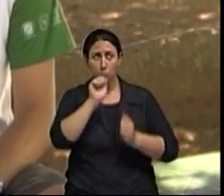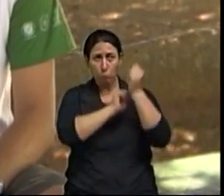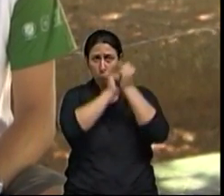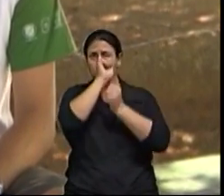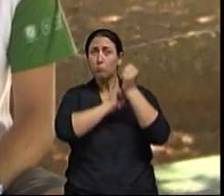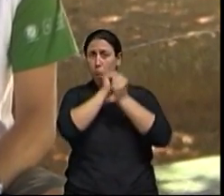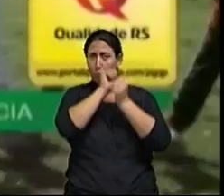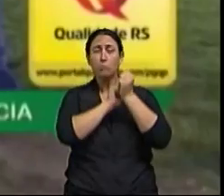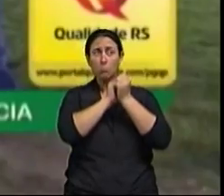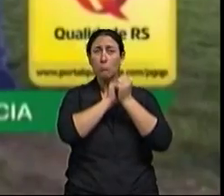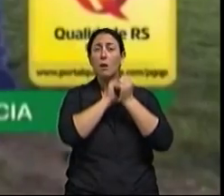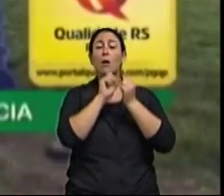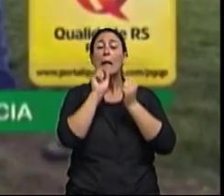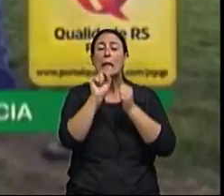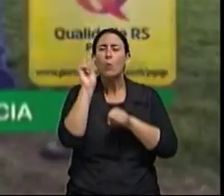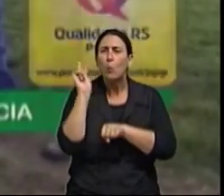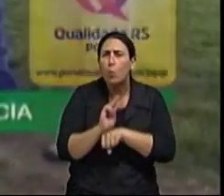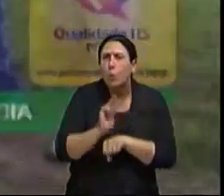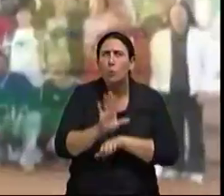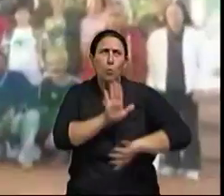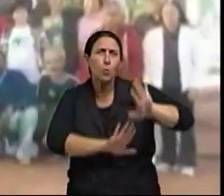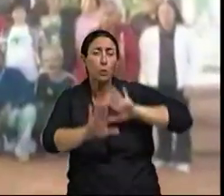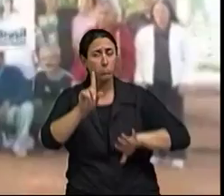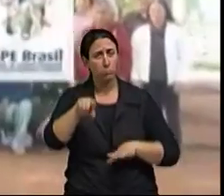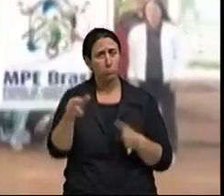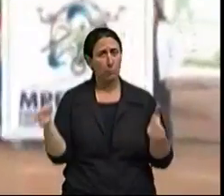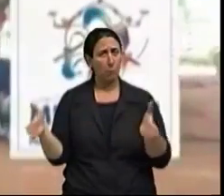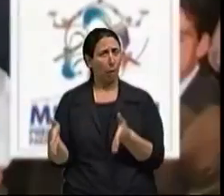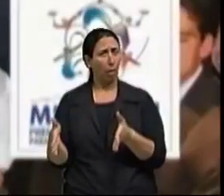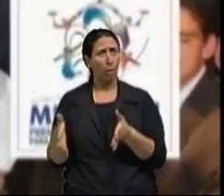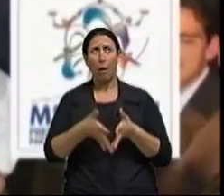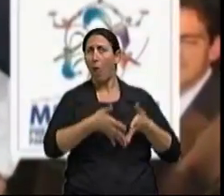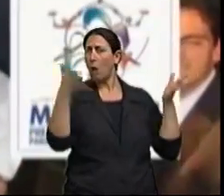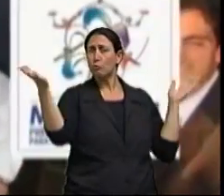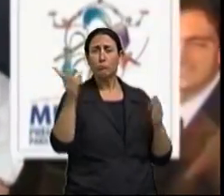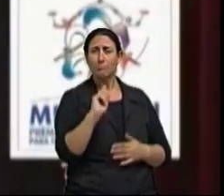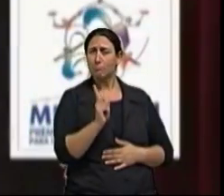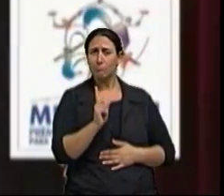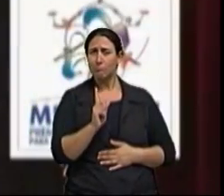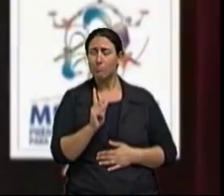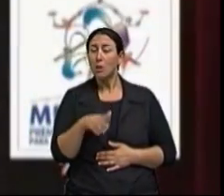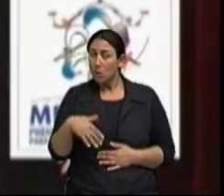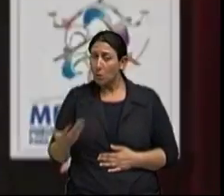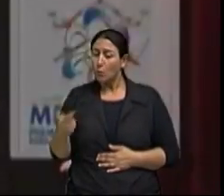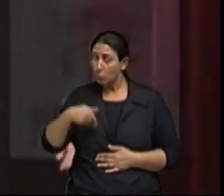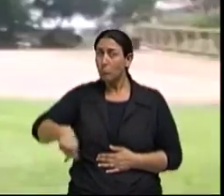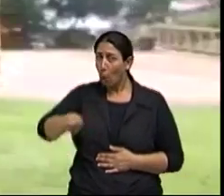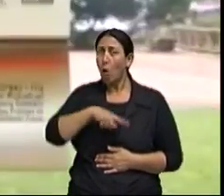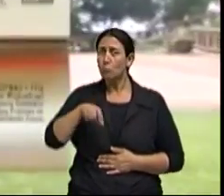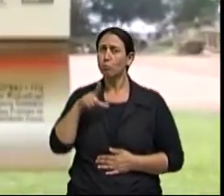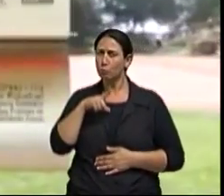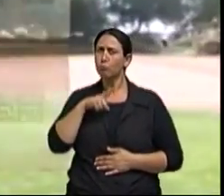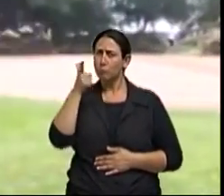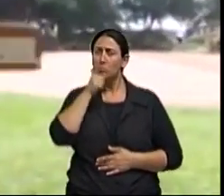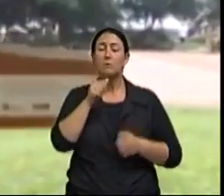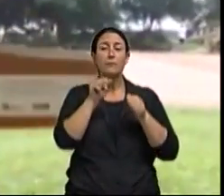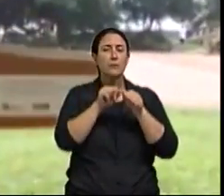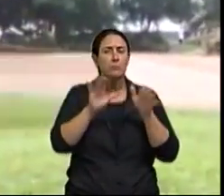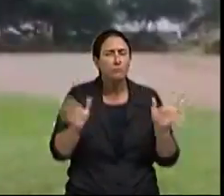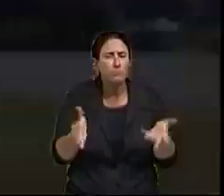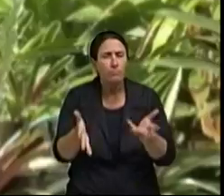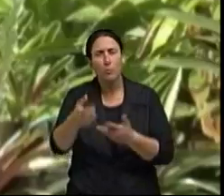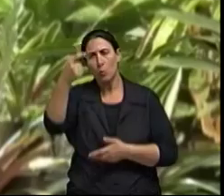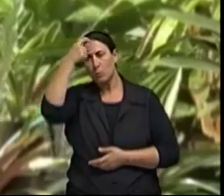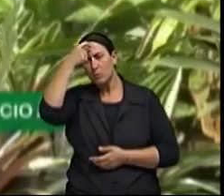empresas. E a nossa empresa, a Quinta da Estância, é uma micro e pequena empresa e desenvolve ações nesse sentido. Então, se a gente conseguir conscientizar as micro e